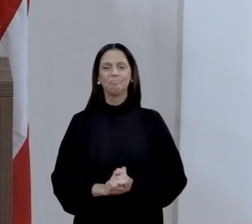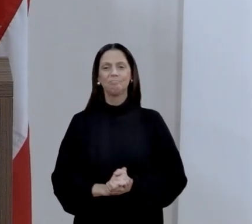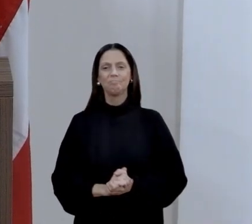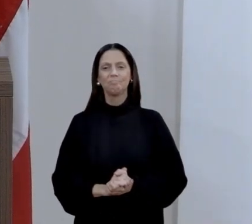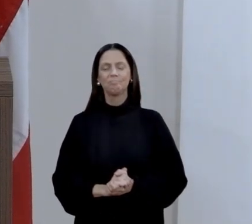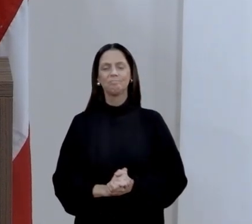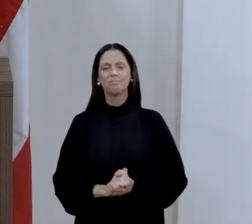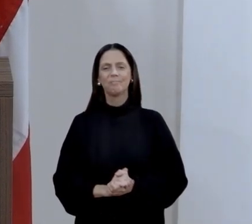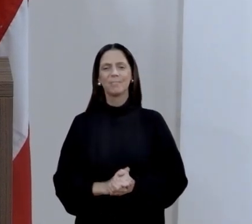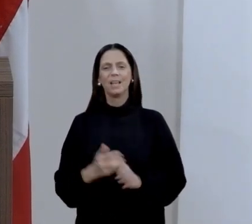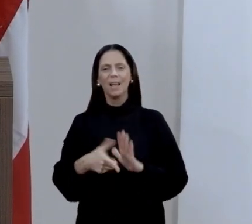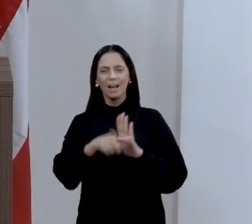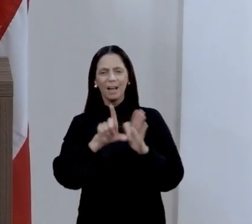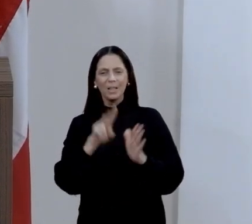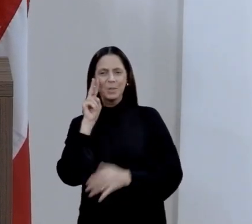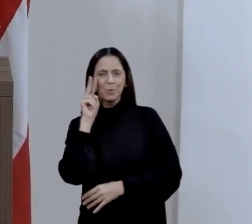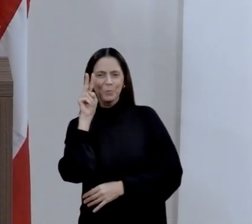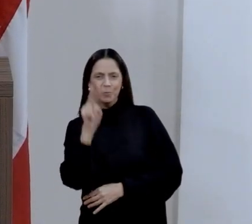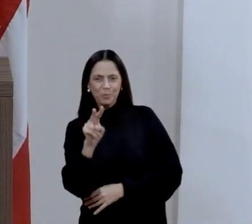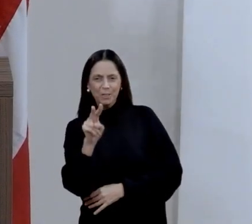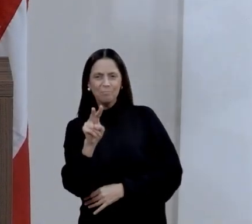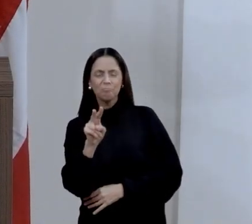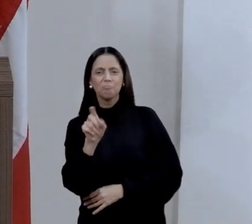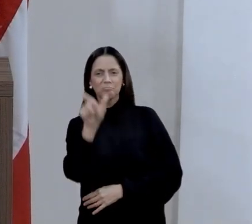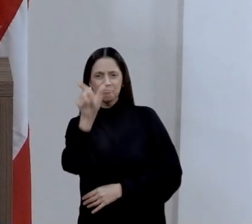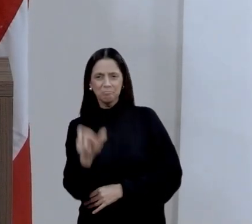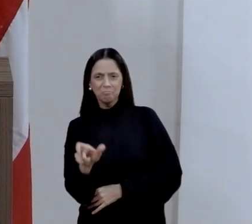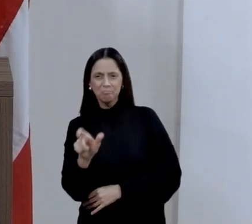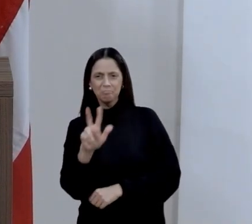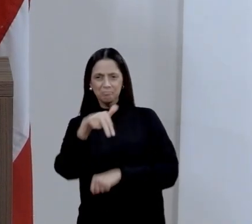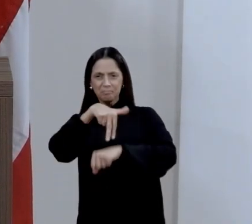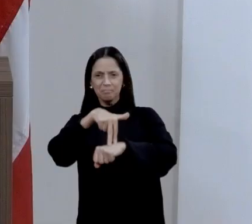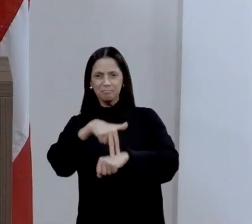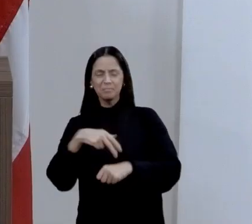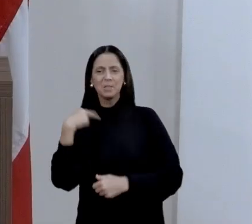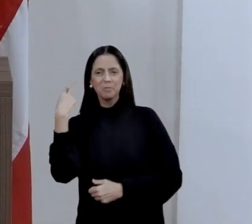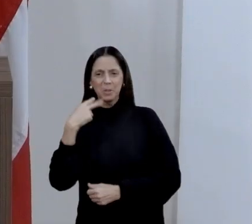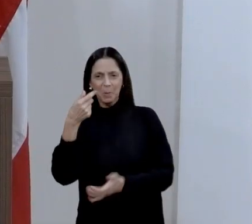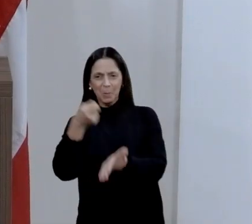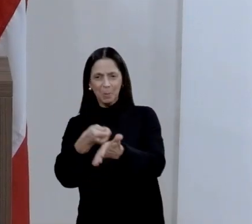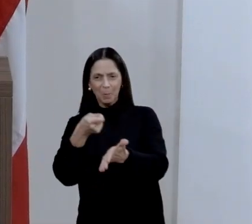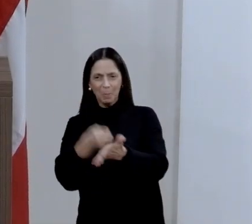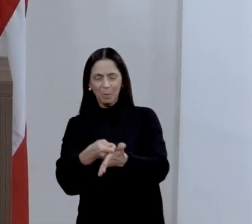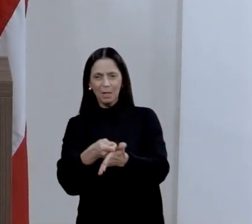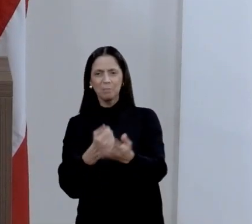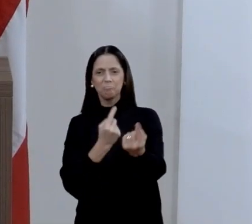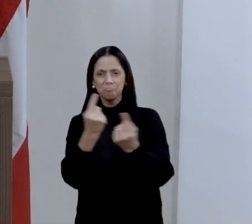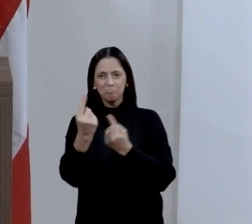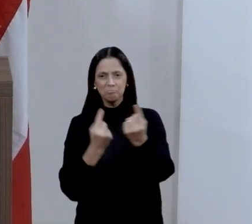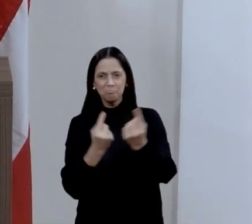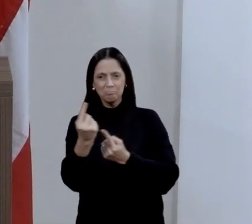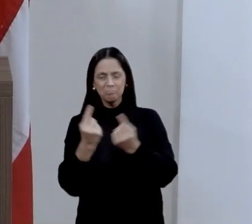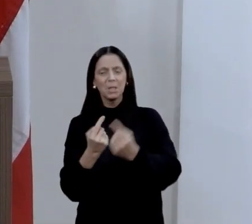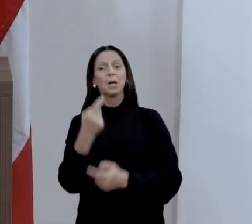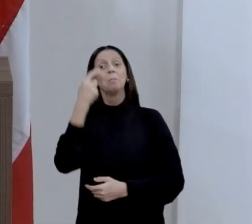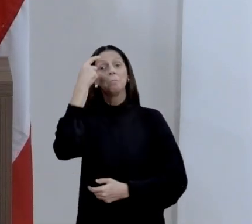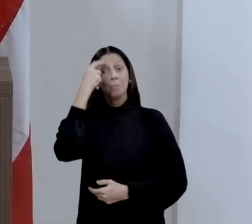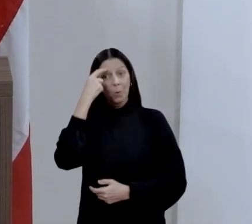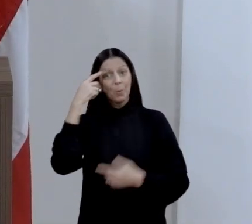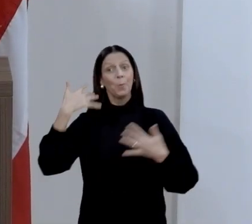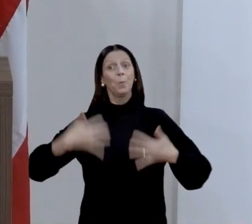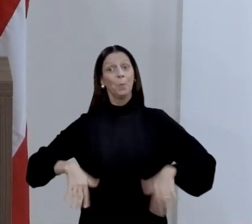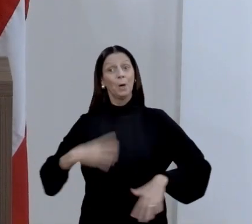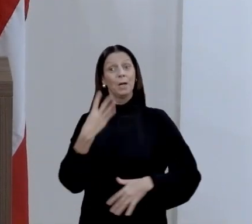pronunciamento de um vereador aqui cobrando sobre rodovia, eu achei que agora a 470 vai ter o seu